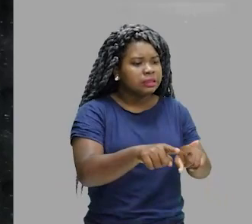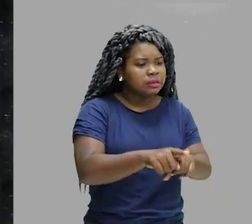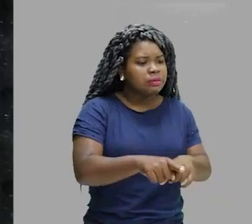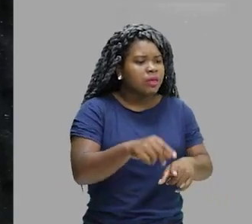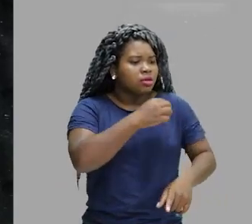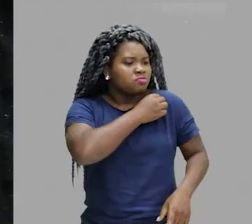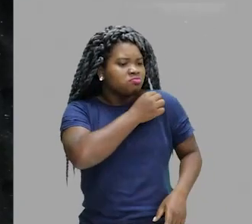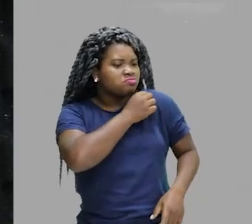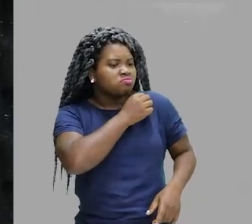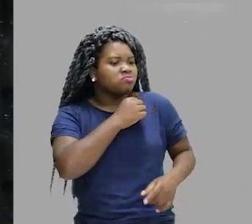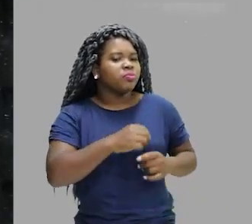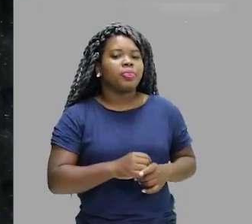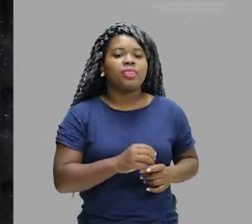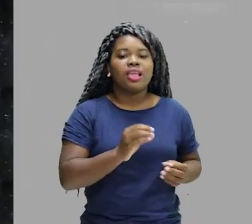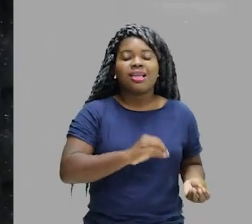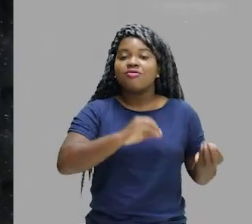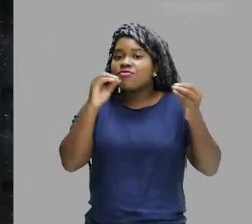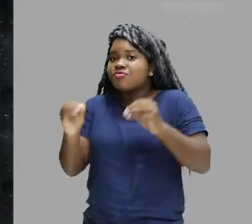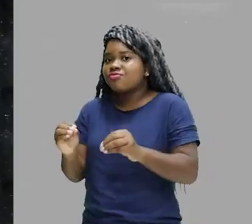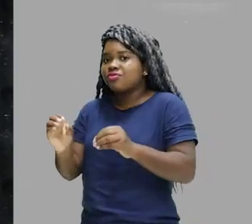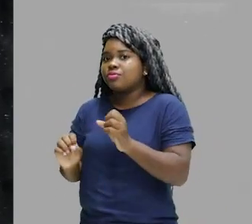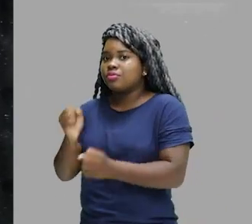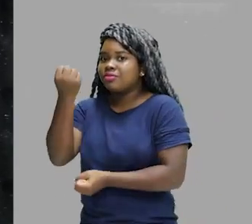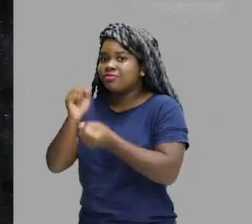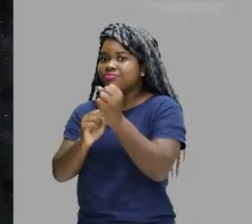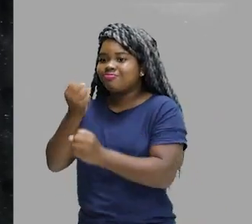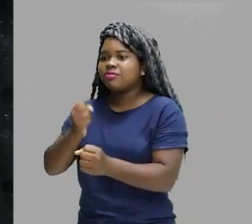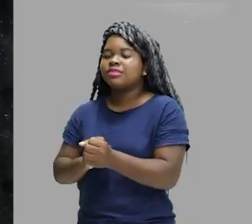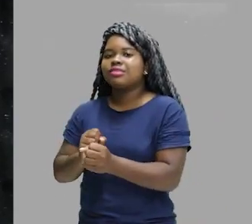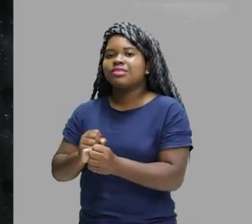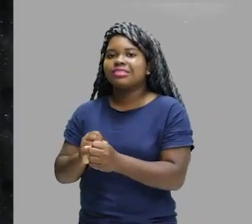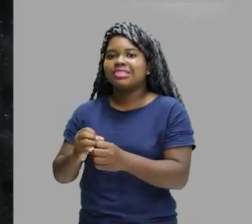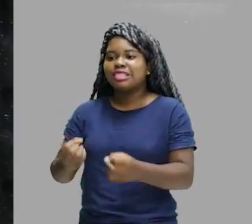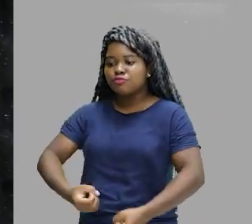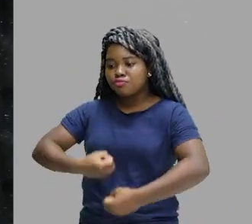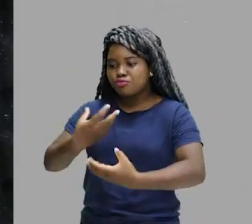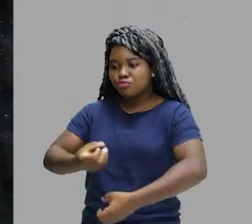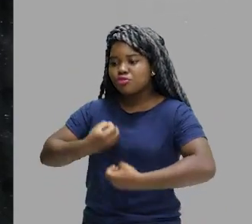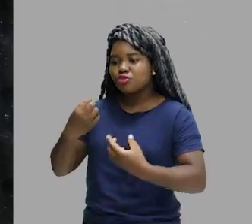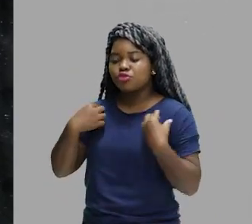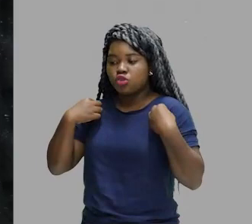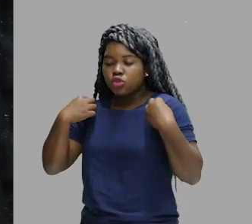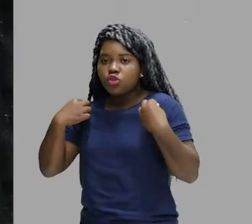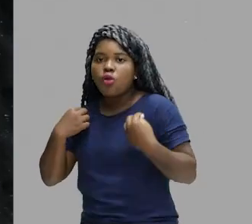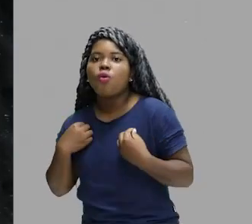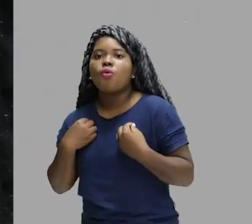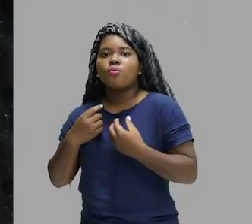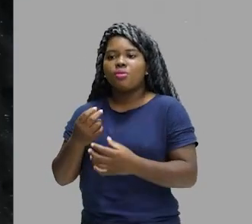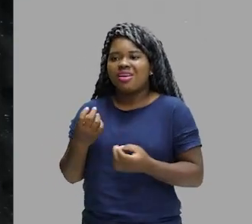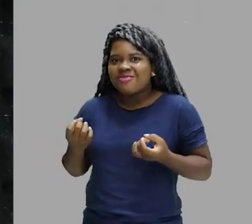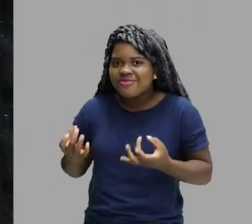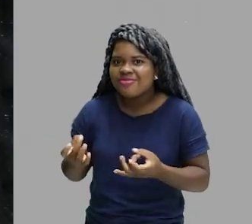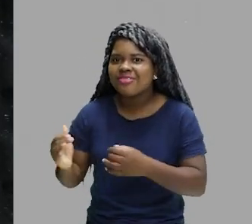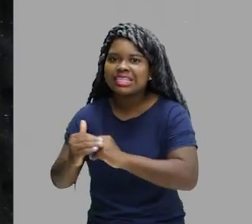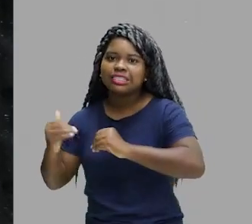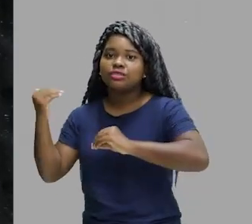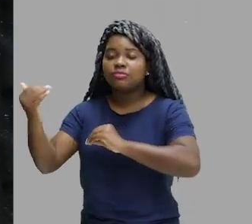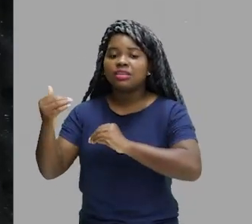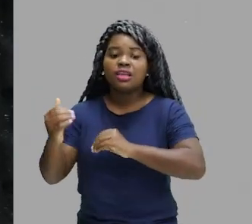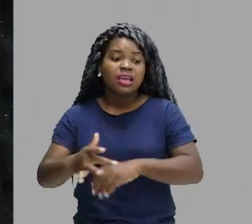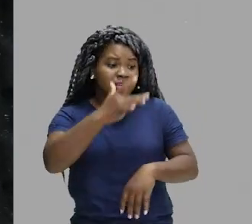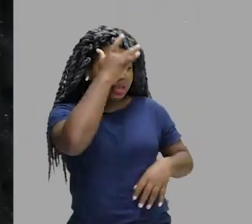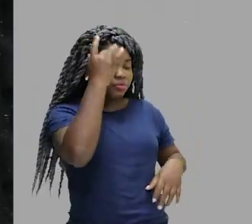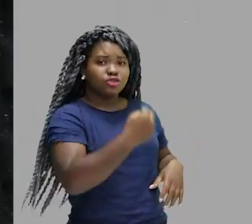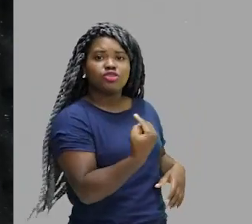mesma quantidade de roupas muito rapidamente. A pessoa tem mais roupas, faz mais rápido, vende mais. E aquela pessoa que fazia uma camisa